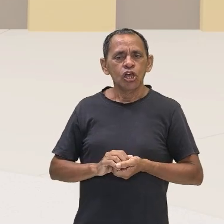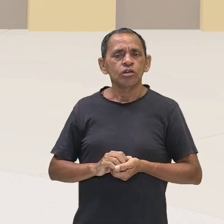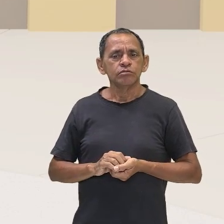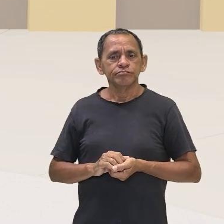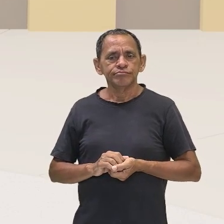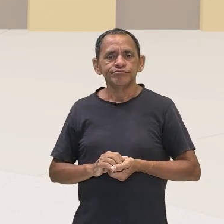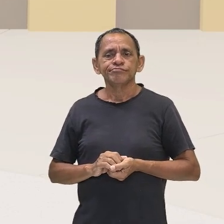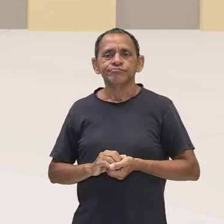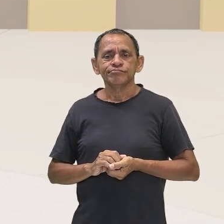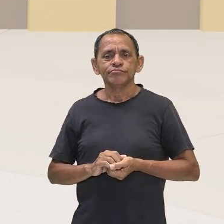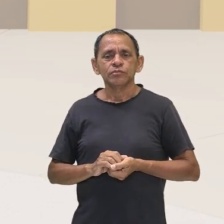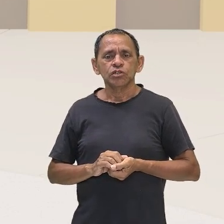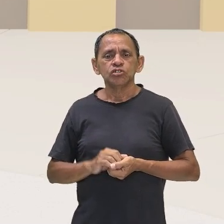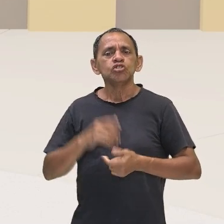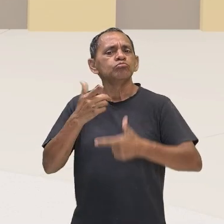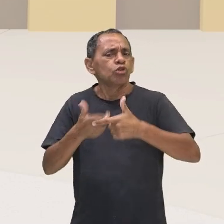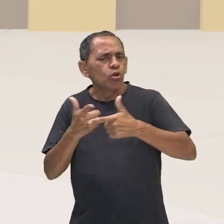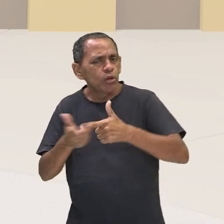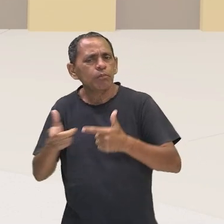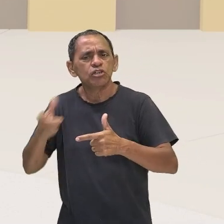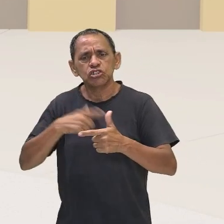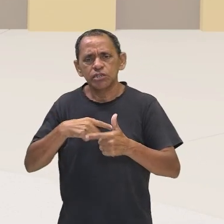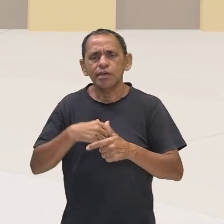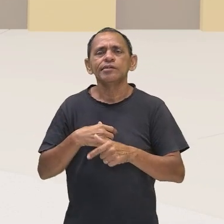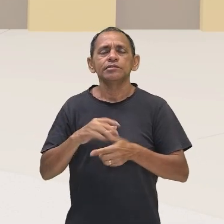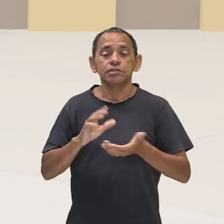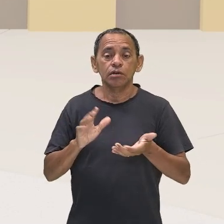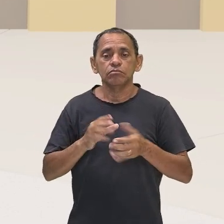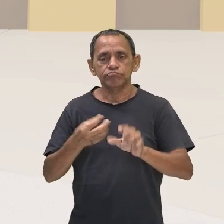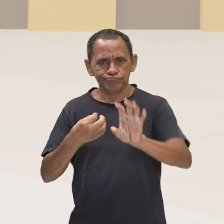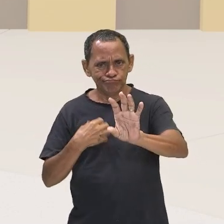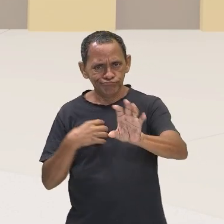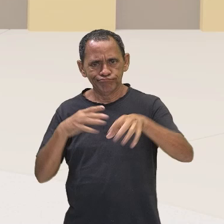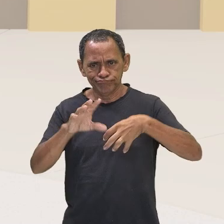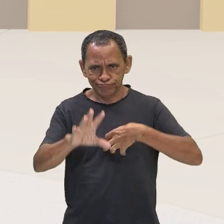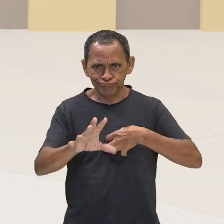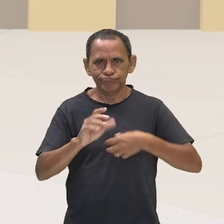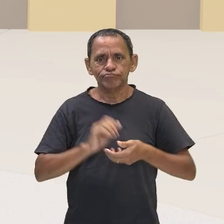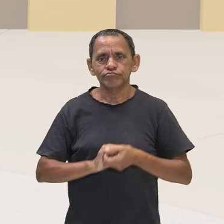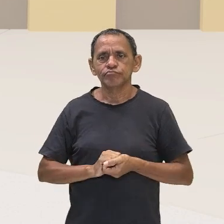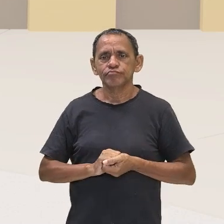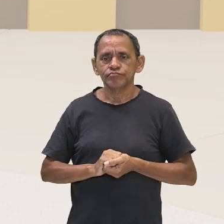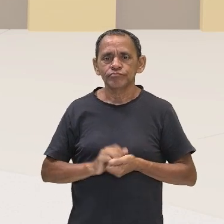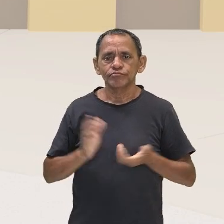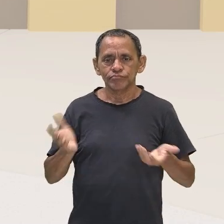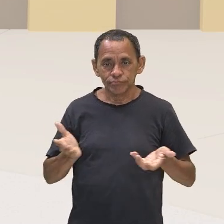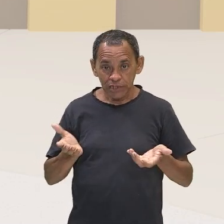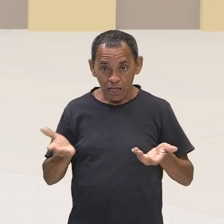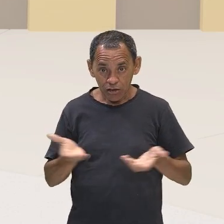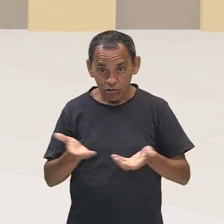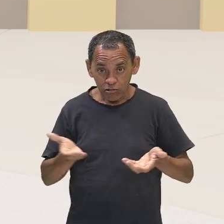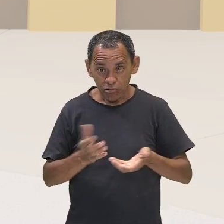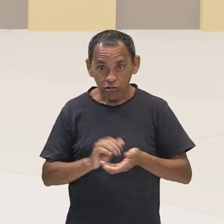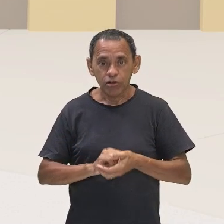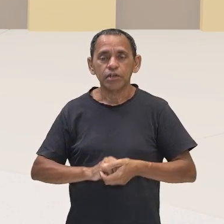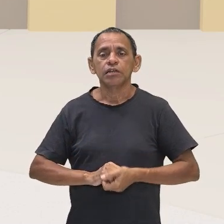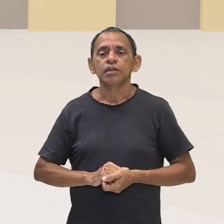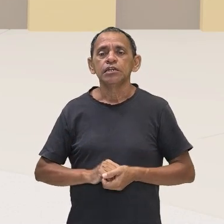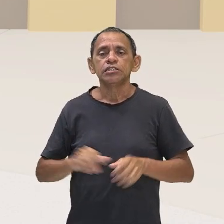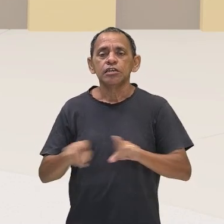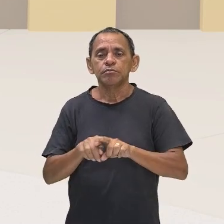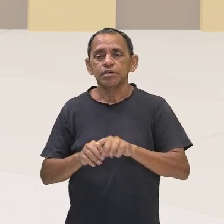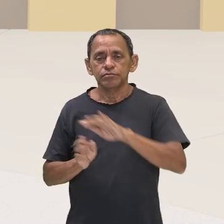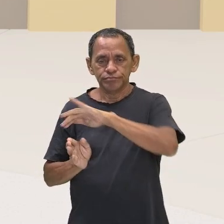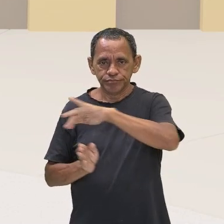a empatia, né? É esse poderzinho. Então, seguindo aqui, nós vamos ter a